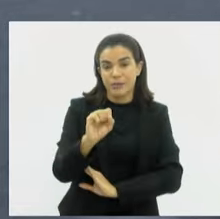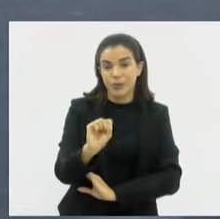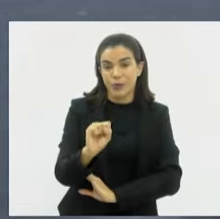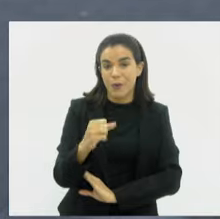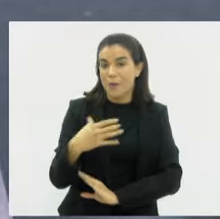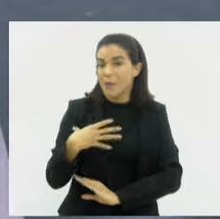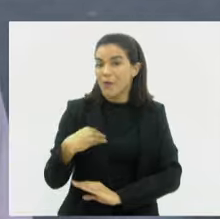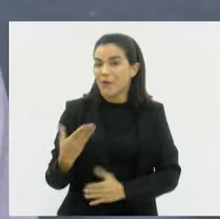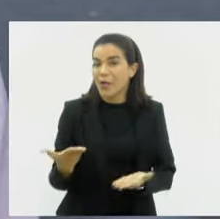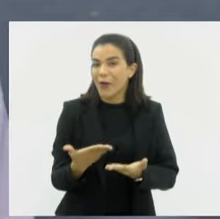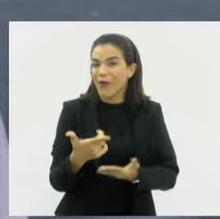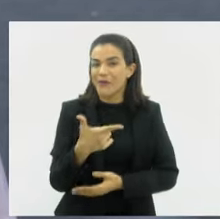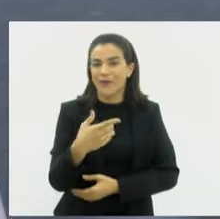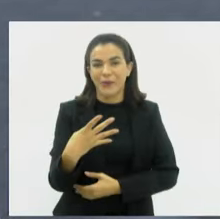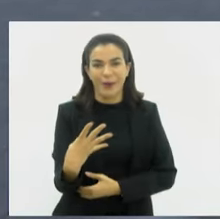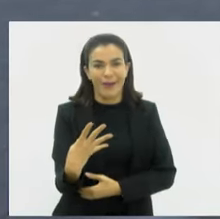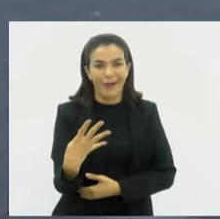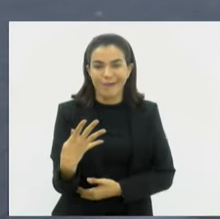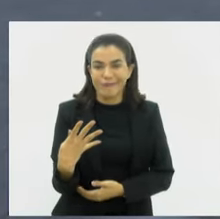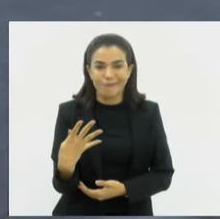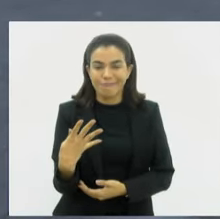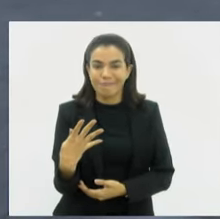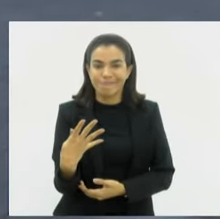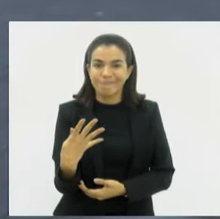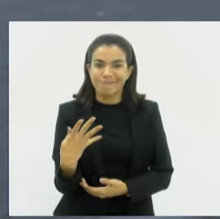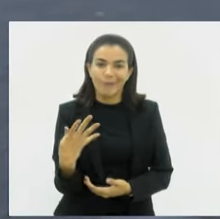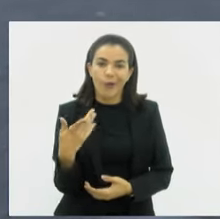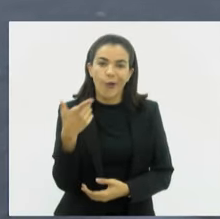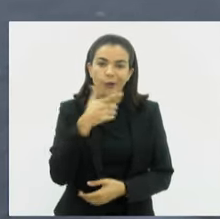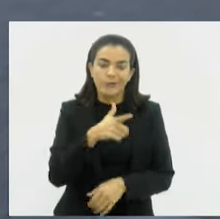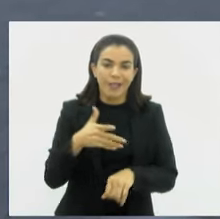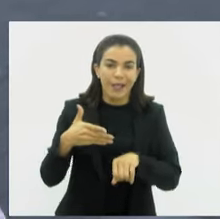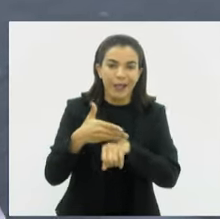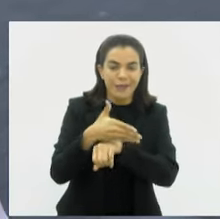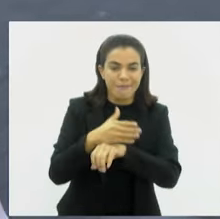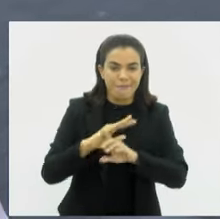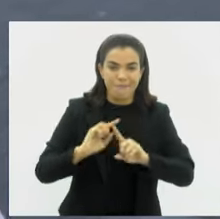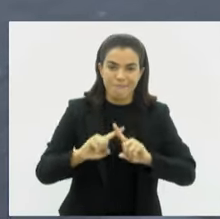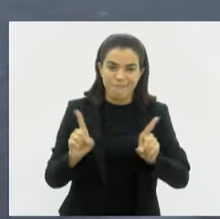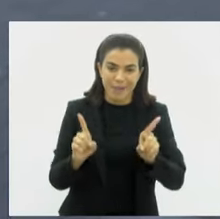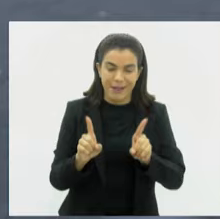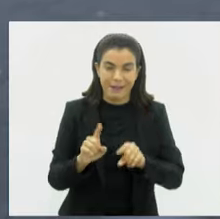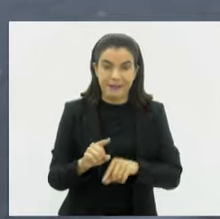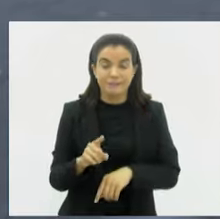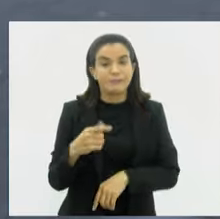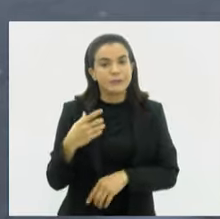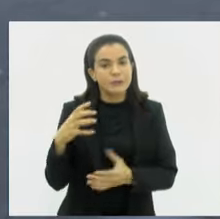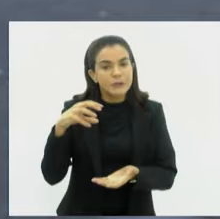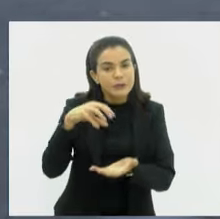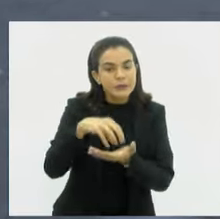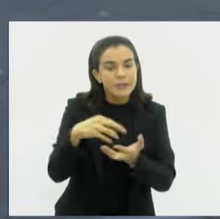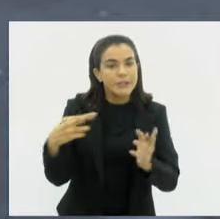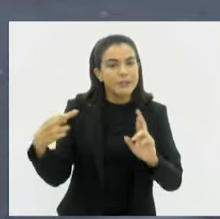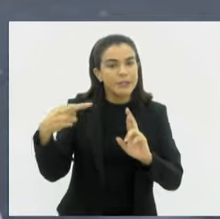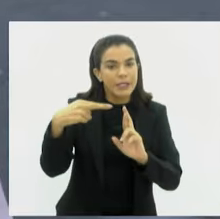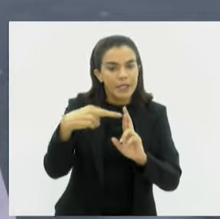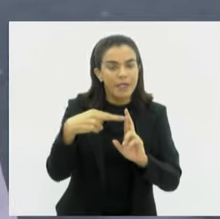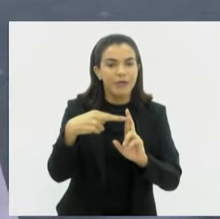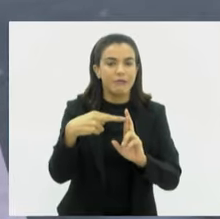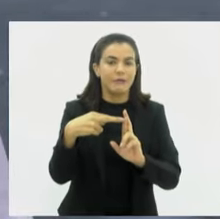filho tem 24 anos, então ele não tem acesso. A gente precisa realmente de um centro de referência no Rio de